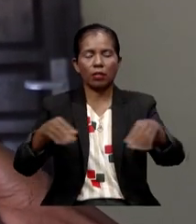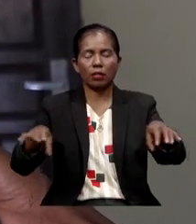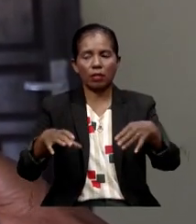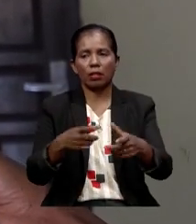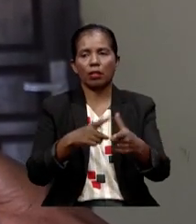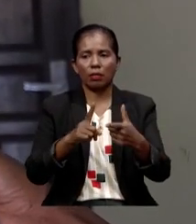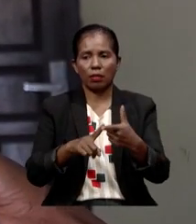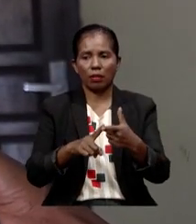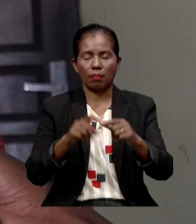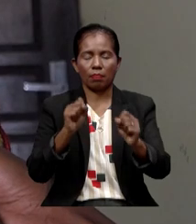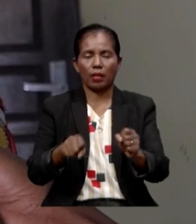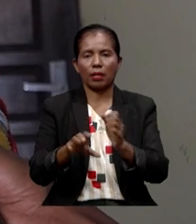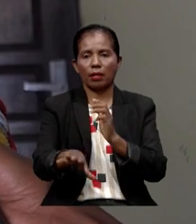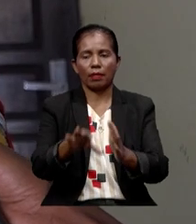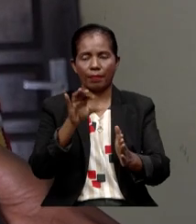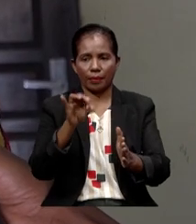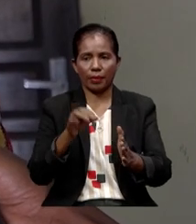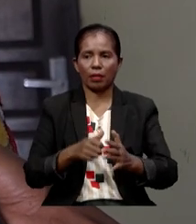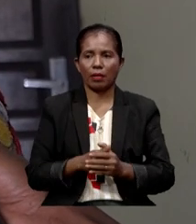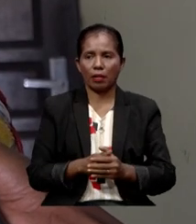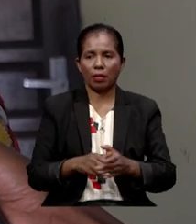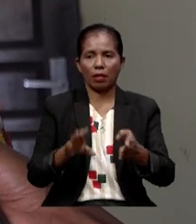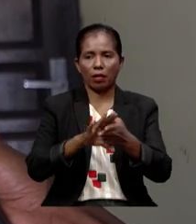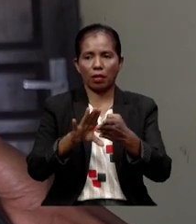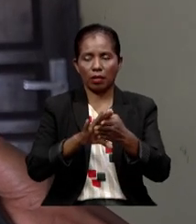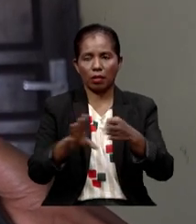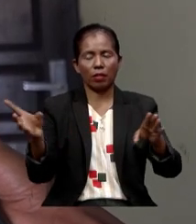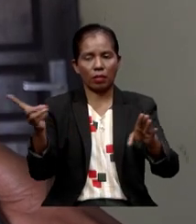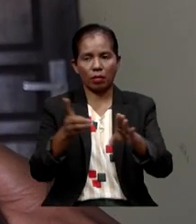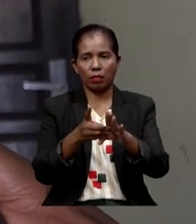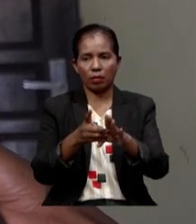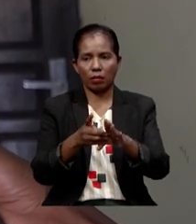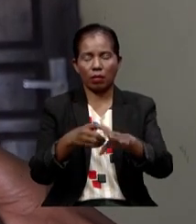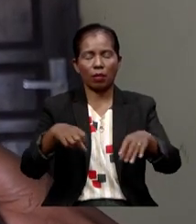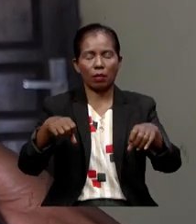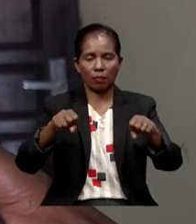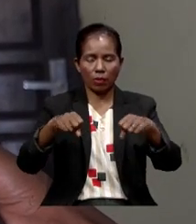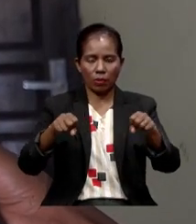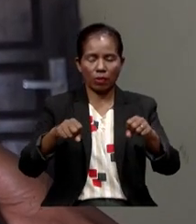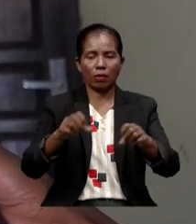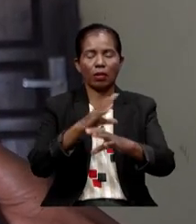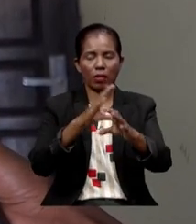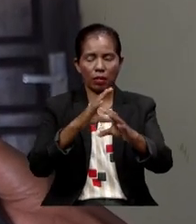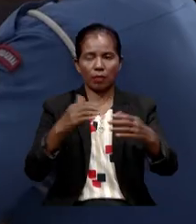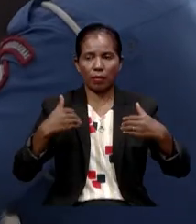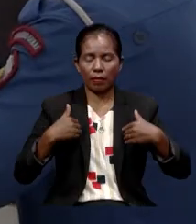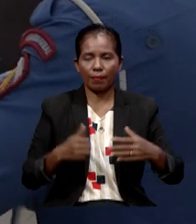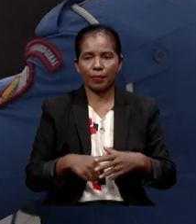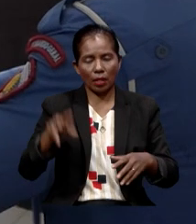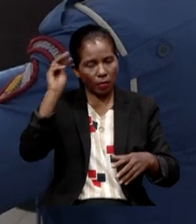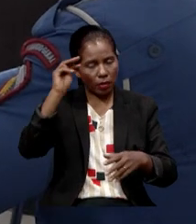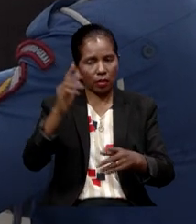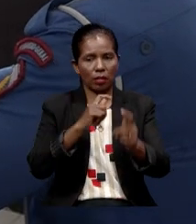depois, ikus mai, bele retan, carta, ato documentos, né? Bem, maka, motor ou careta Hirak, né? Maka, ia. Antes, o ministro de